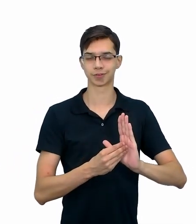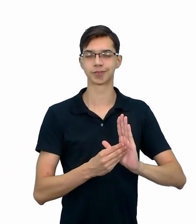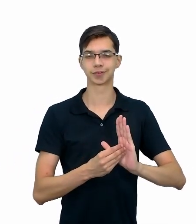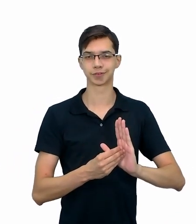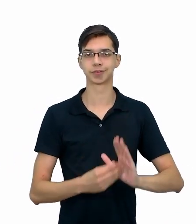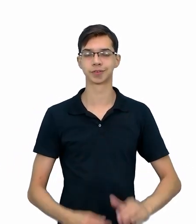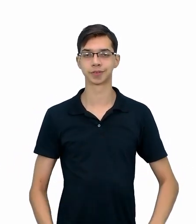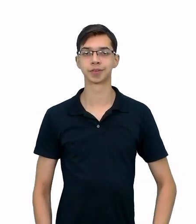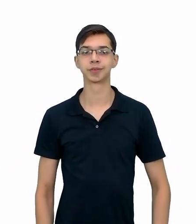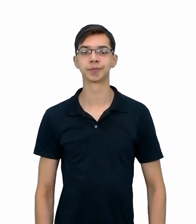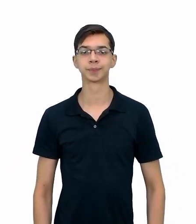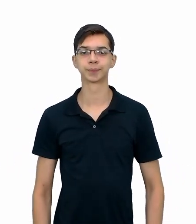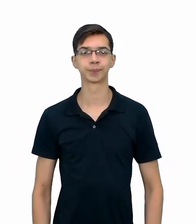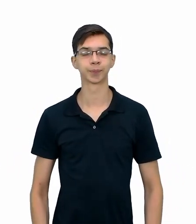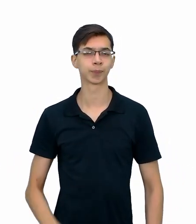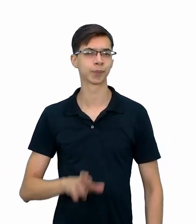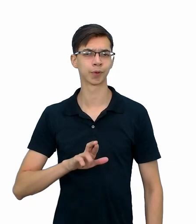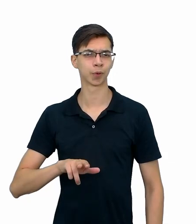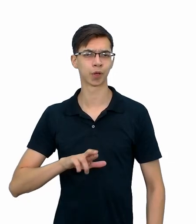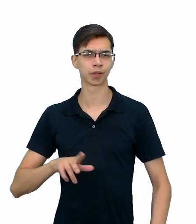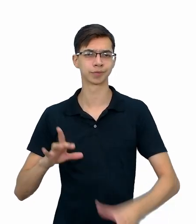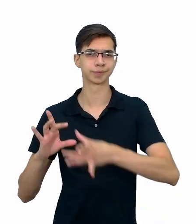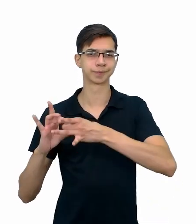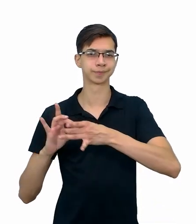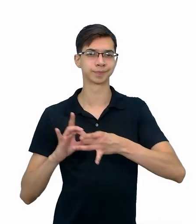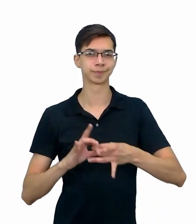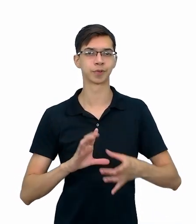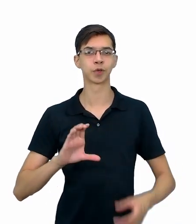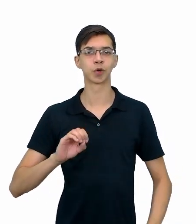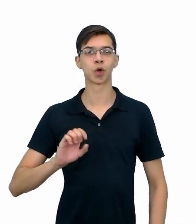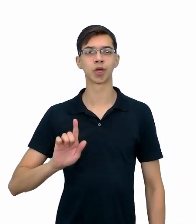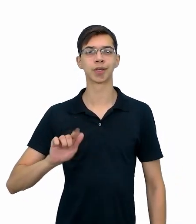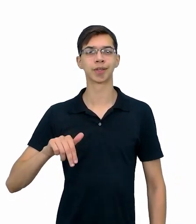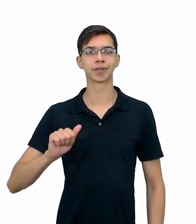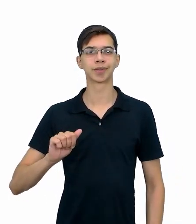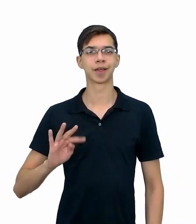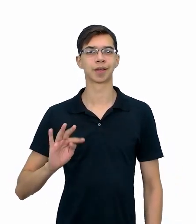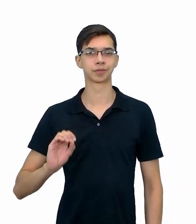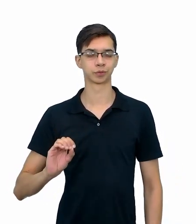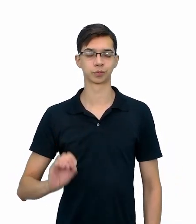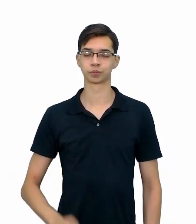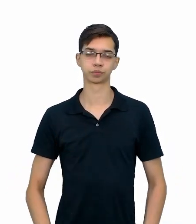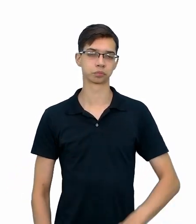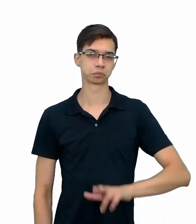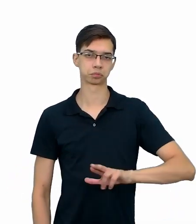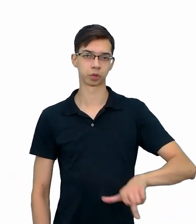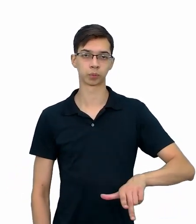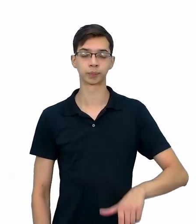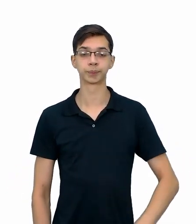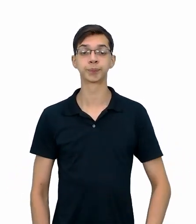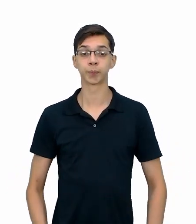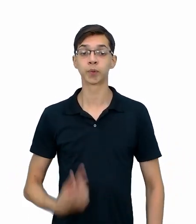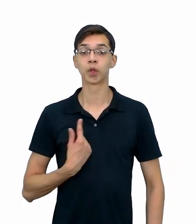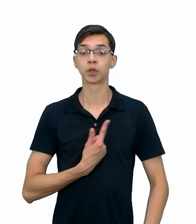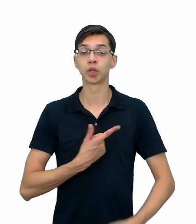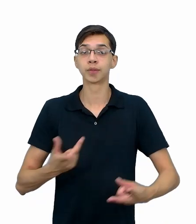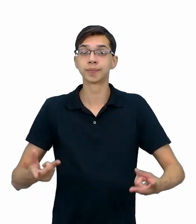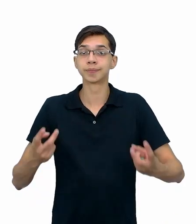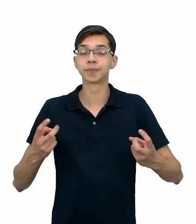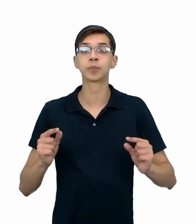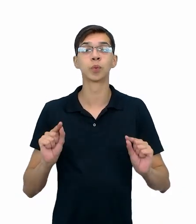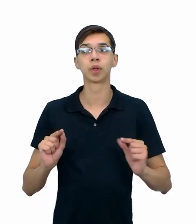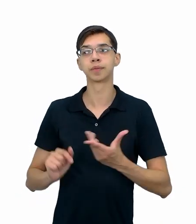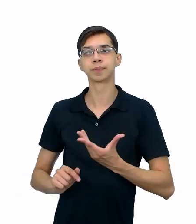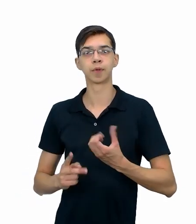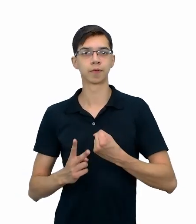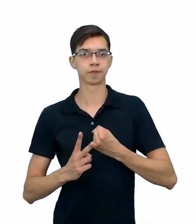caso, de como textos opinativos, por exemplo, onde o autor coloca a sua opinião. A gente vê, então, aqui que os verbos, né,